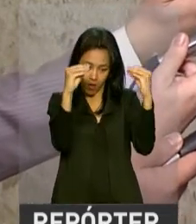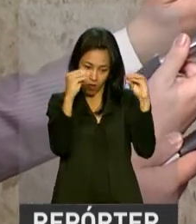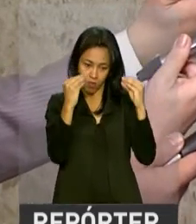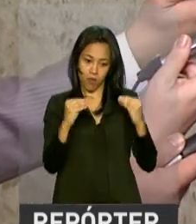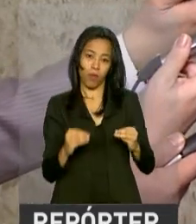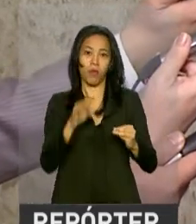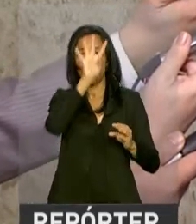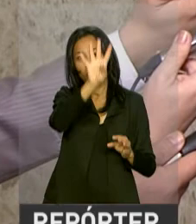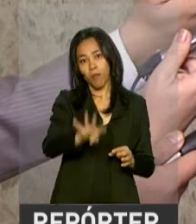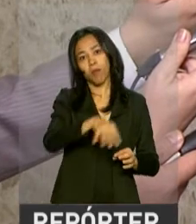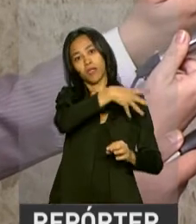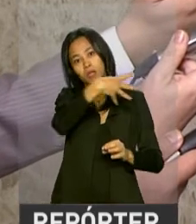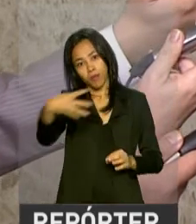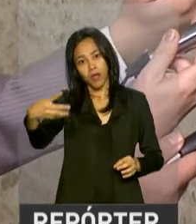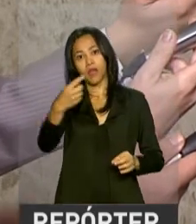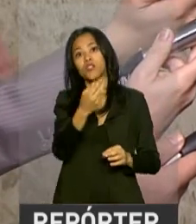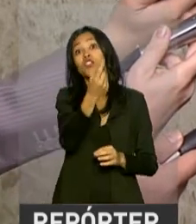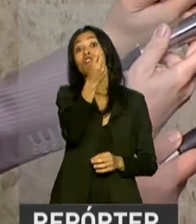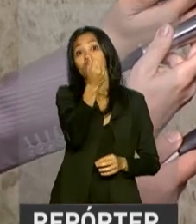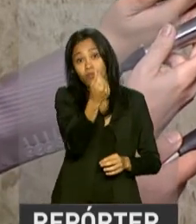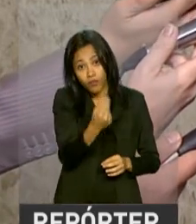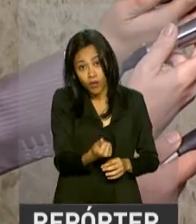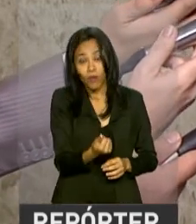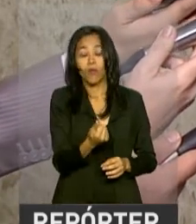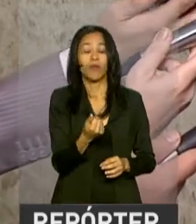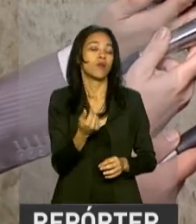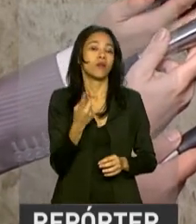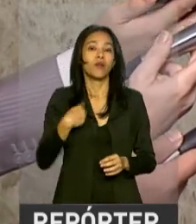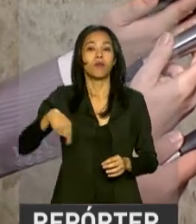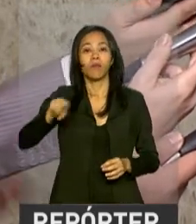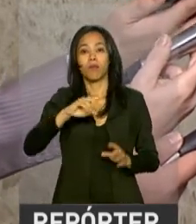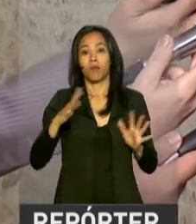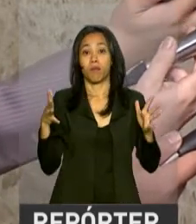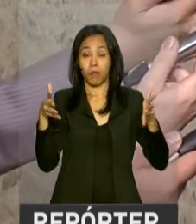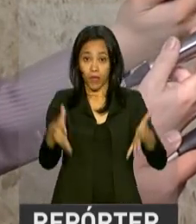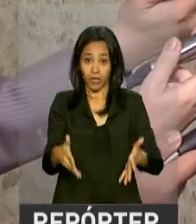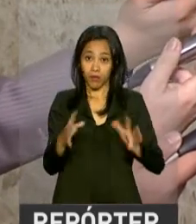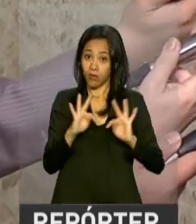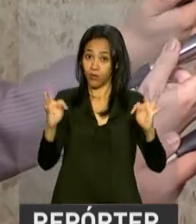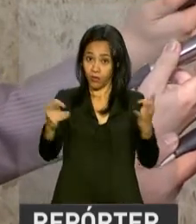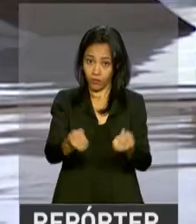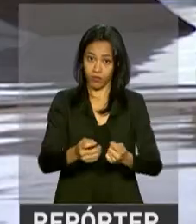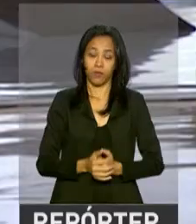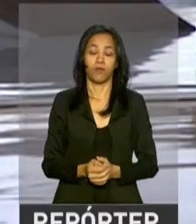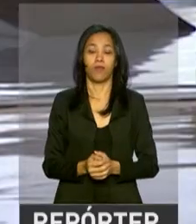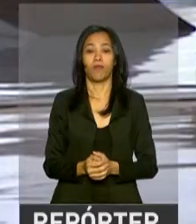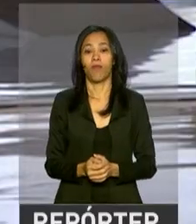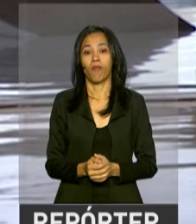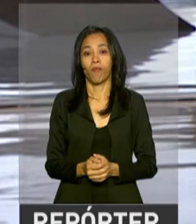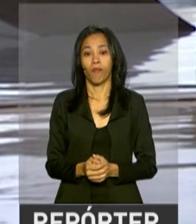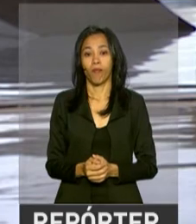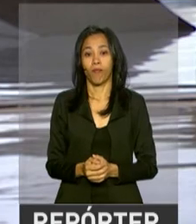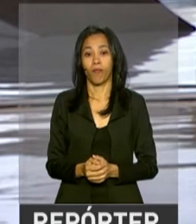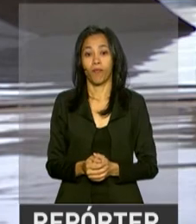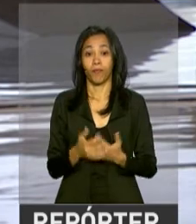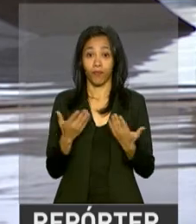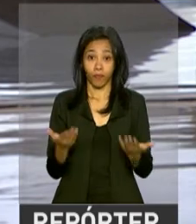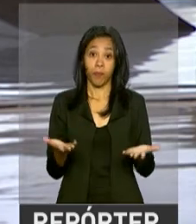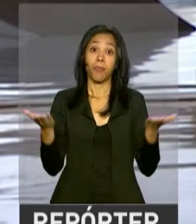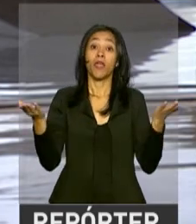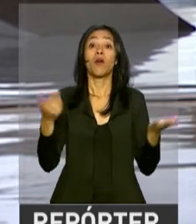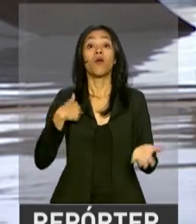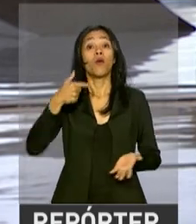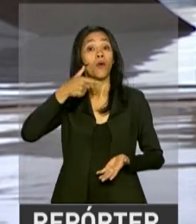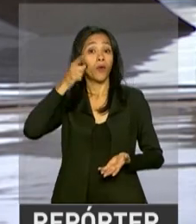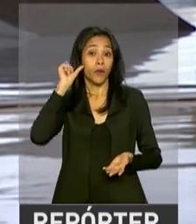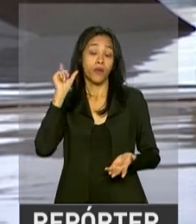necessários e claro a participação do setor produtivo do setor de transportes e ontem o